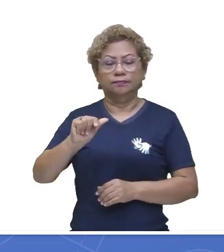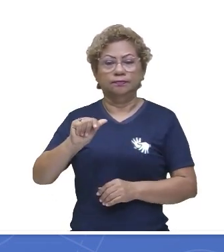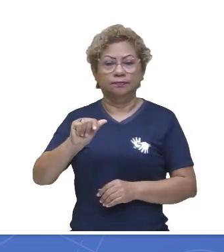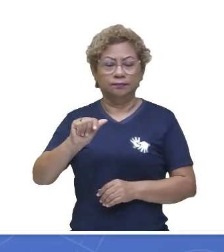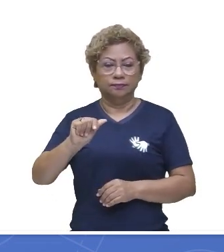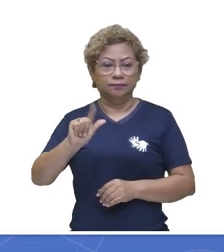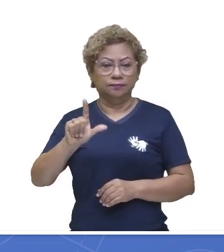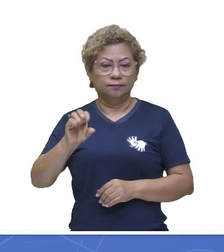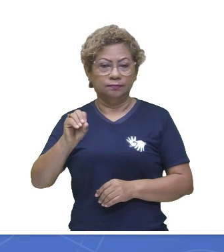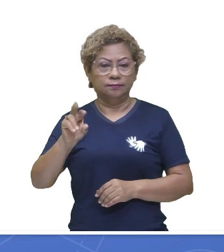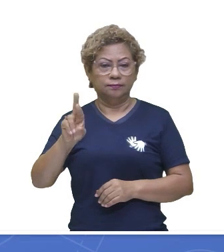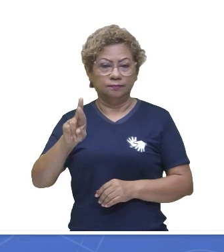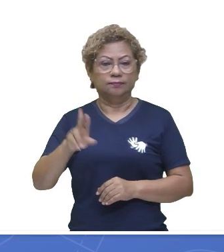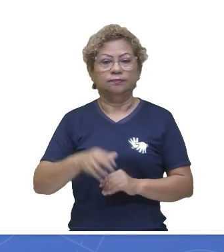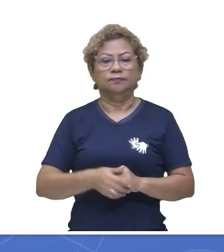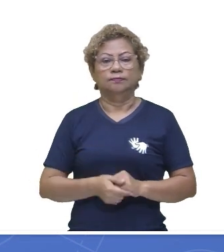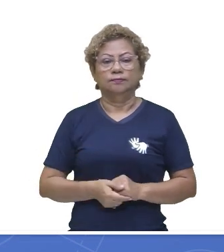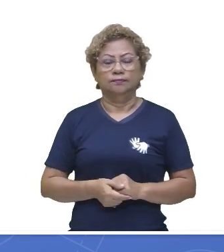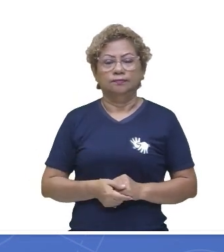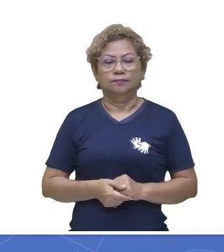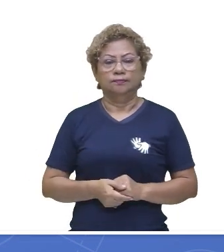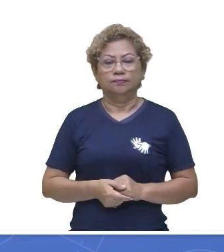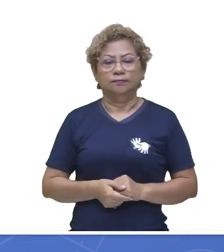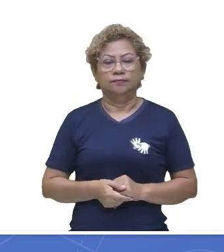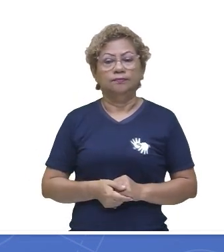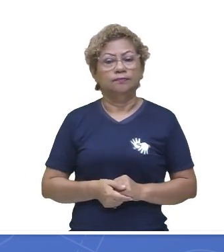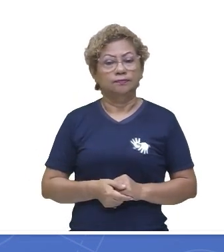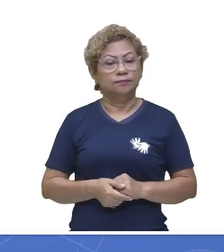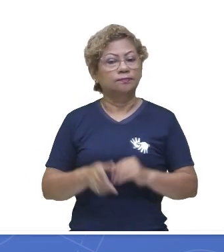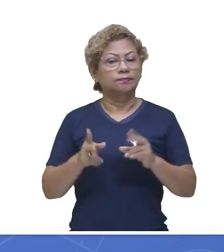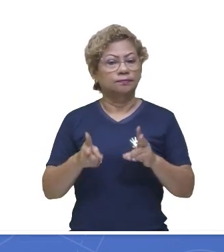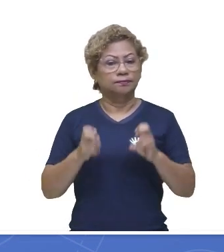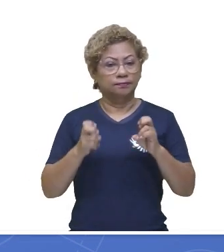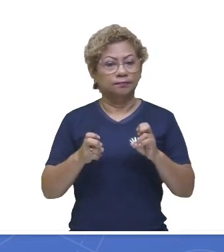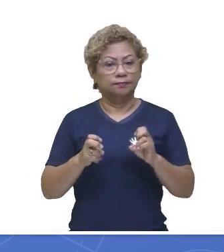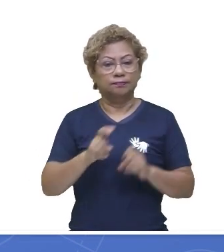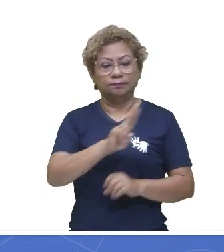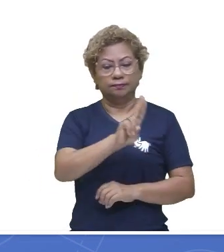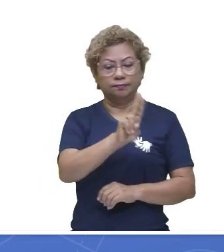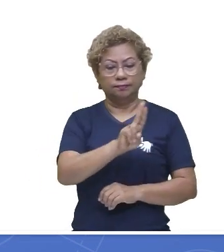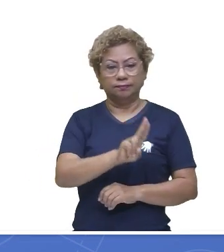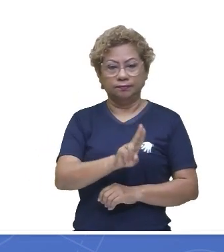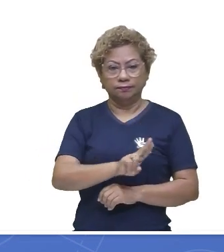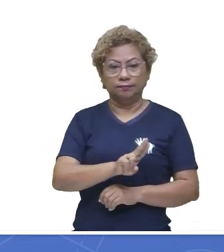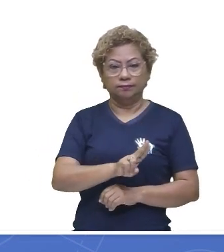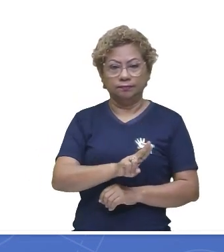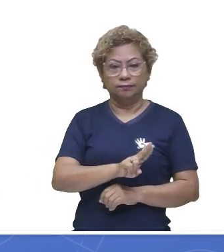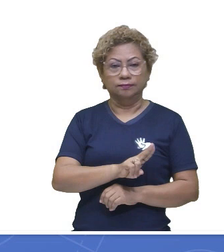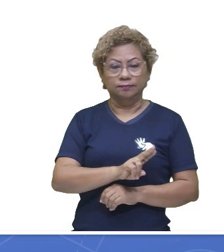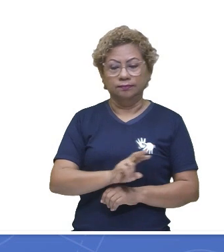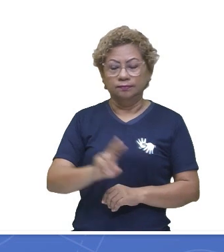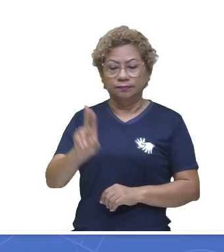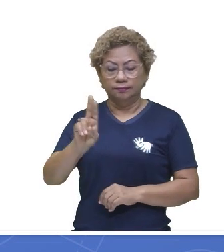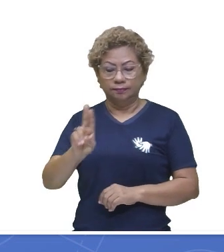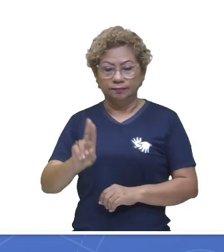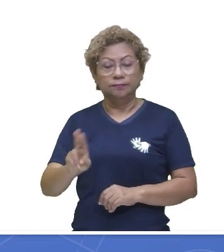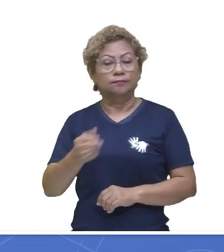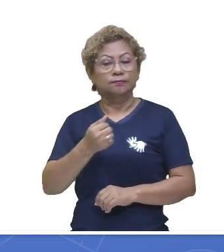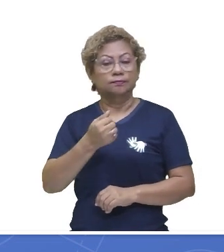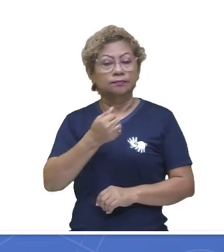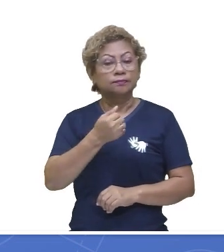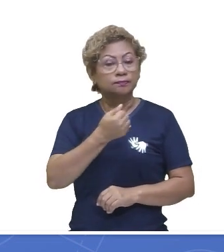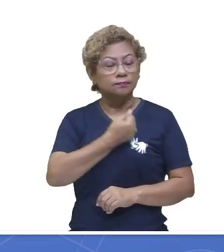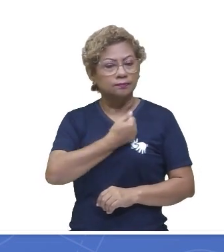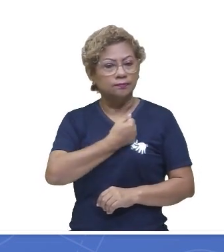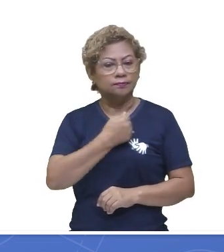grau Celsius. E essa é a unidade para o nosso calor específico. Veja que a água tem um dos maiores calores específicos que